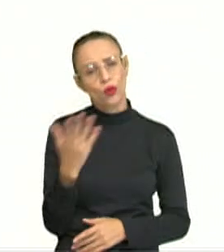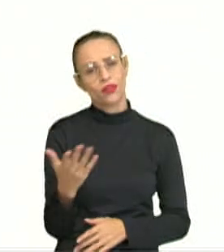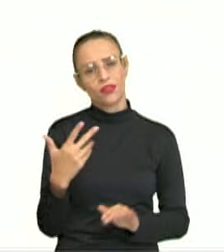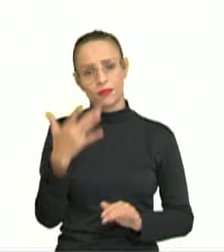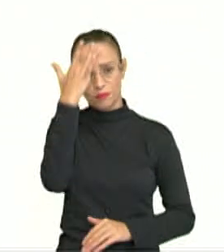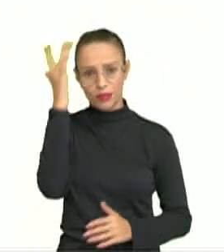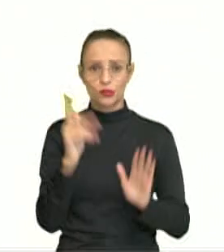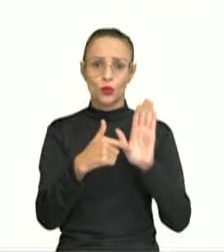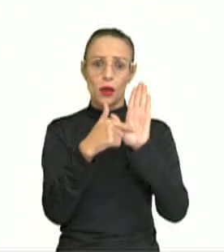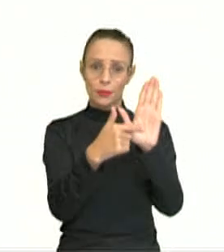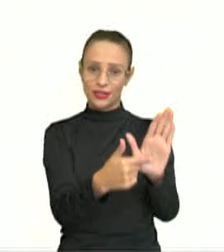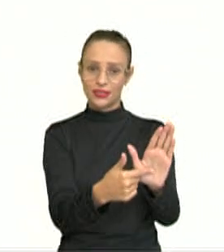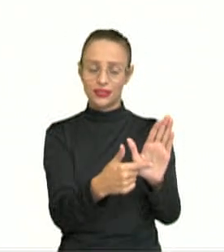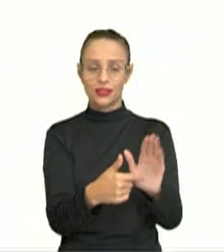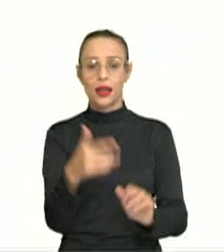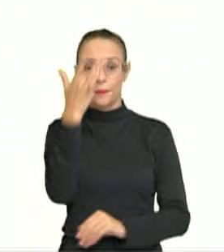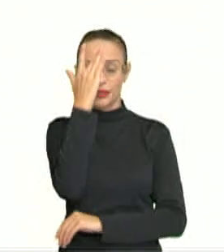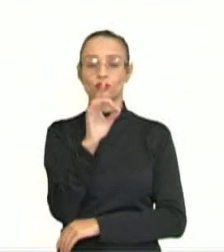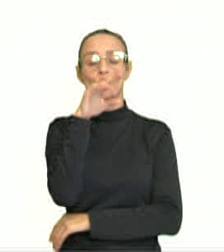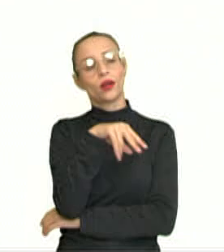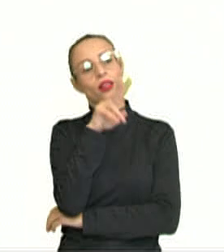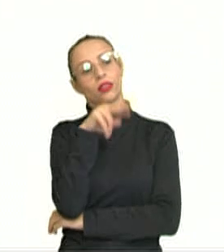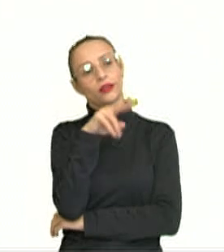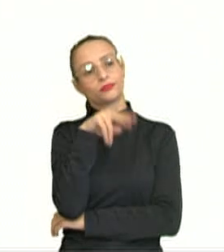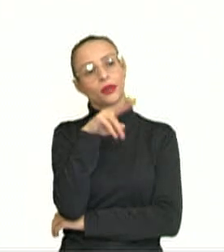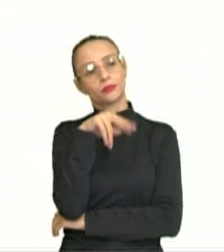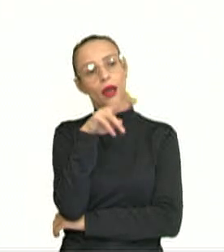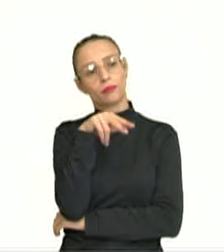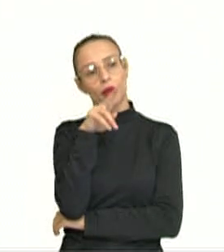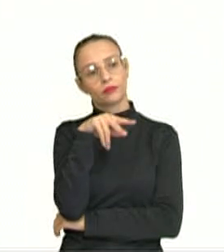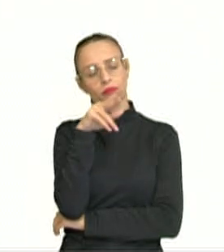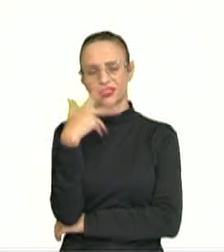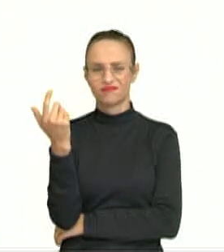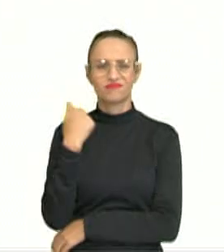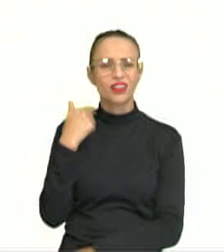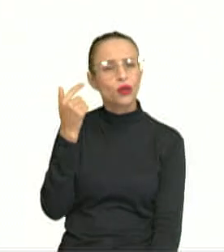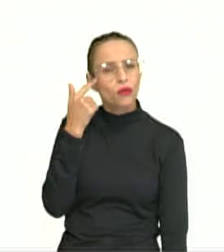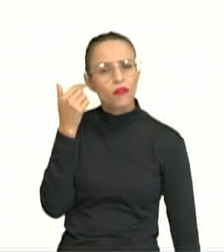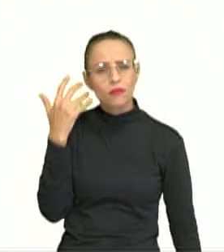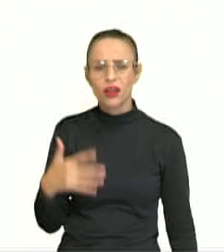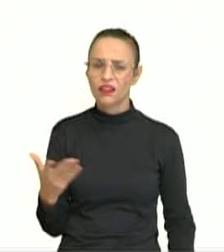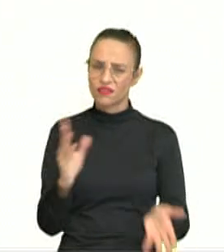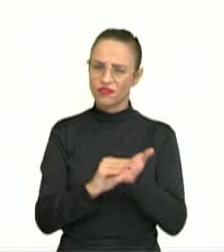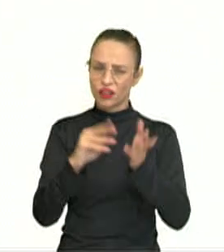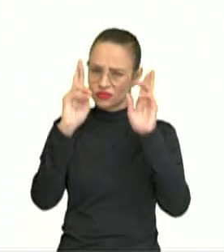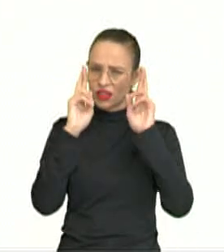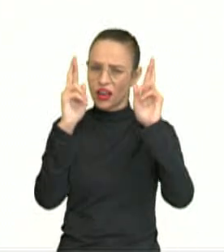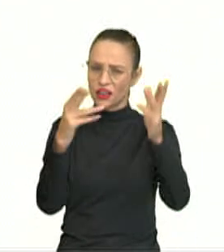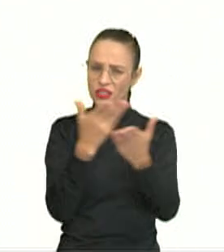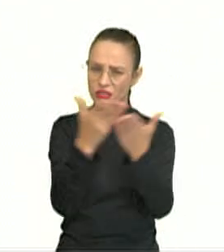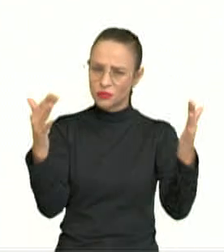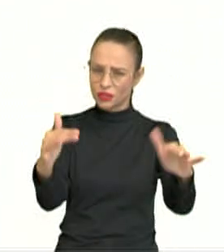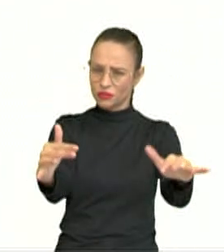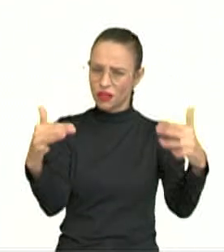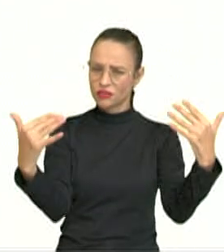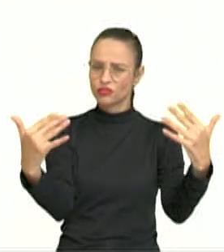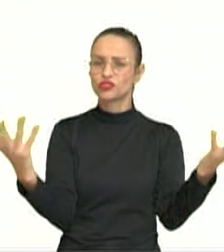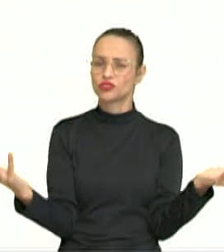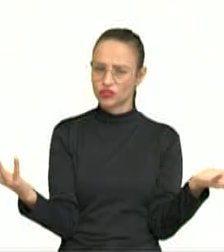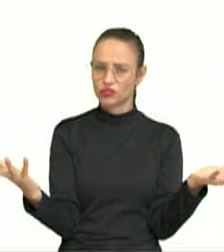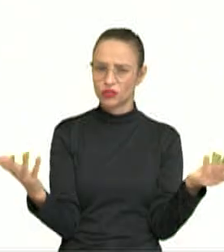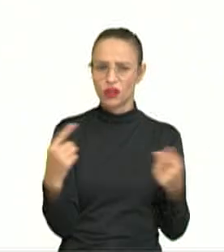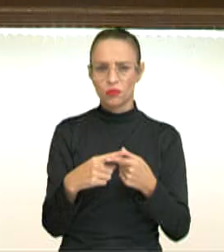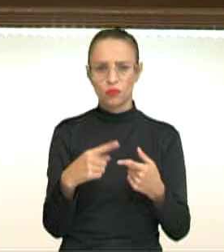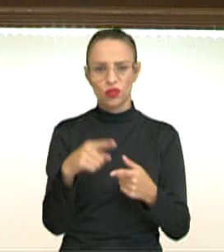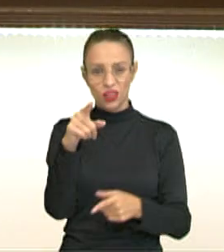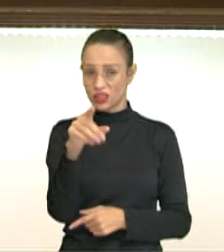pessoa vai fazer uma apresentação e só lê aquilo que está escrito. Eu fico pensando que é um desrespeito com as pessoas que estão assistindo, porque se você